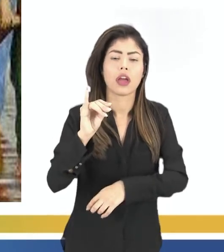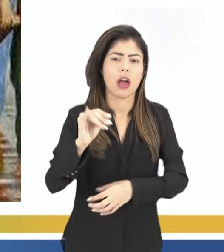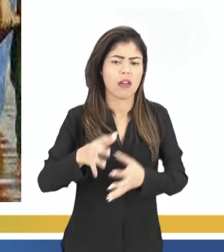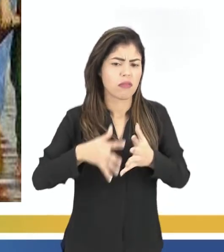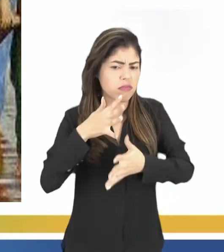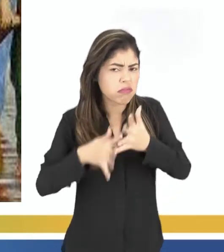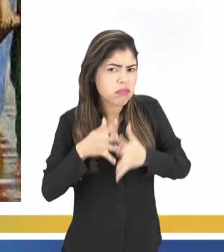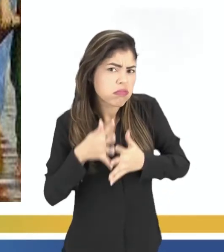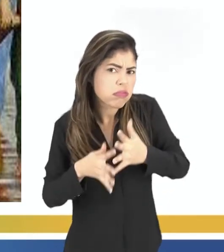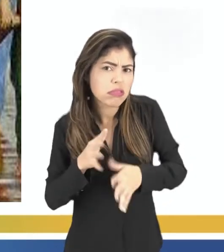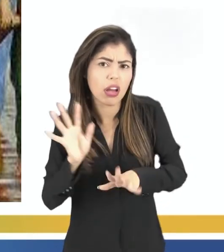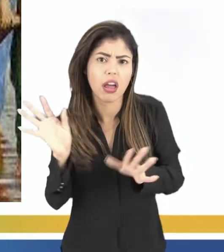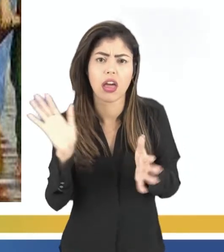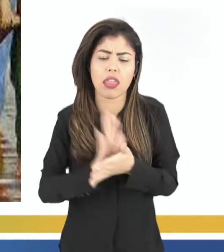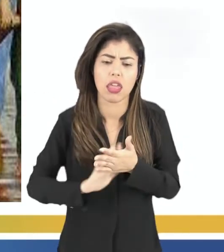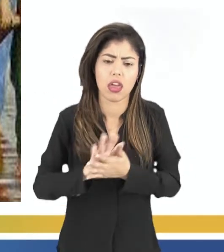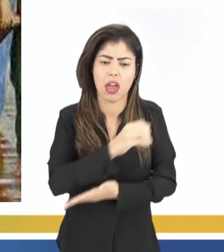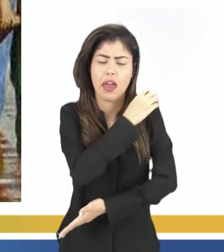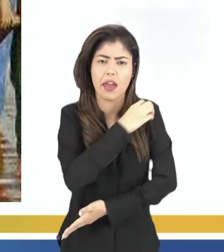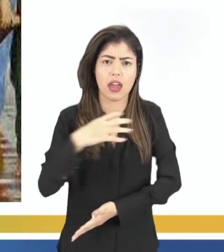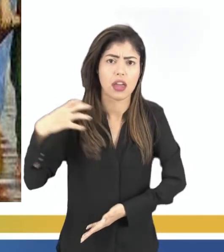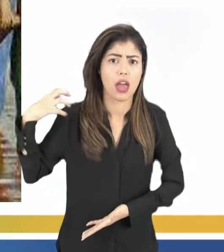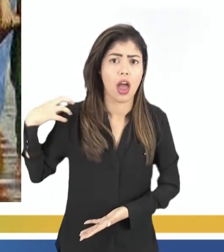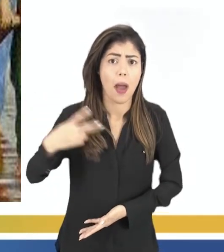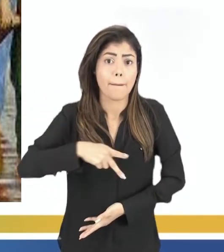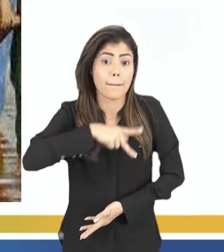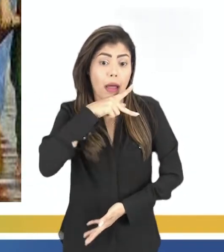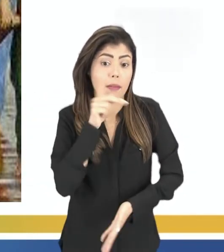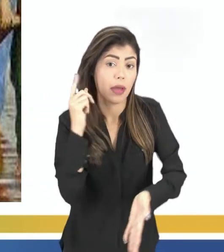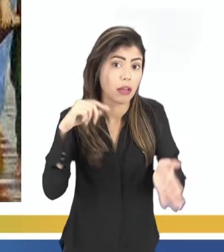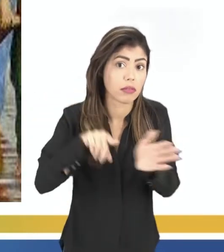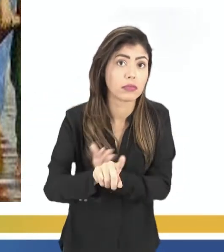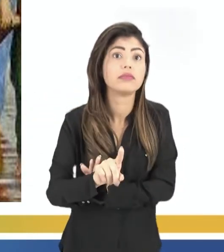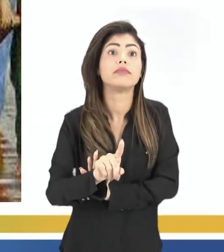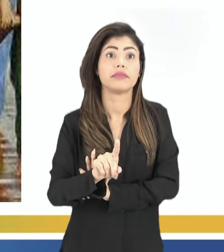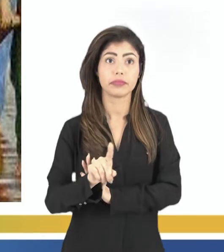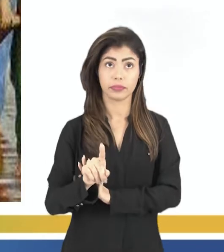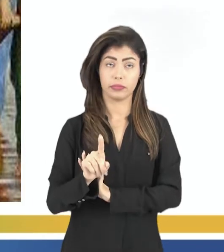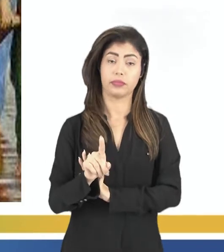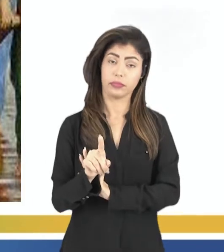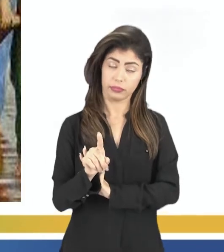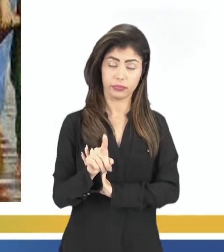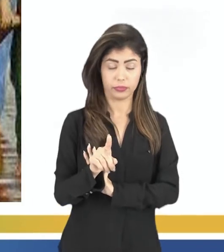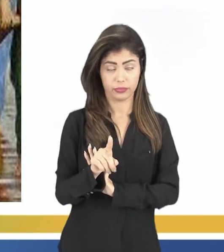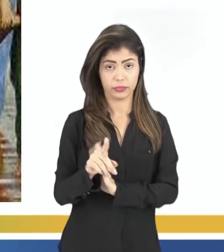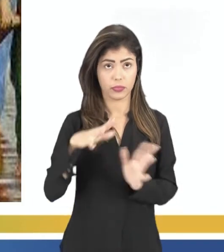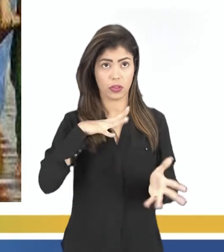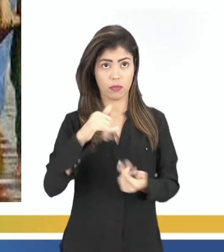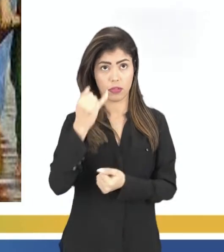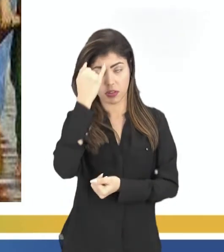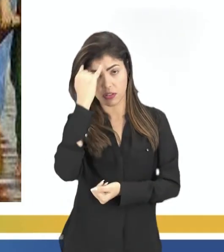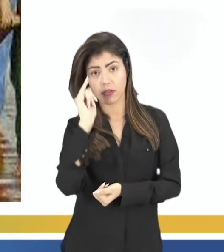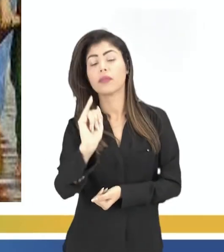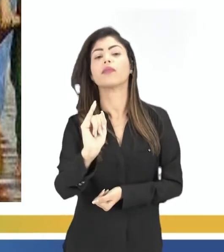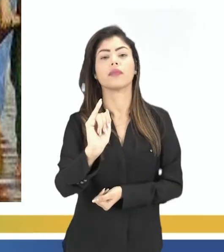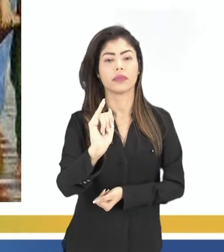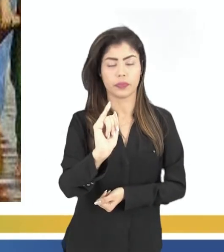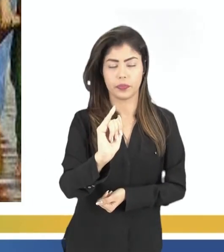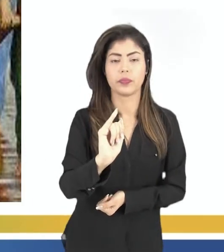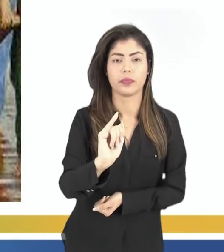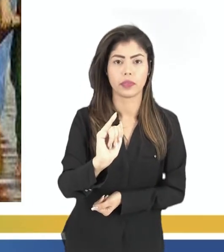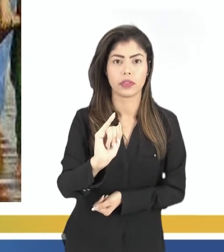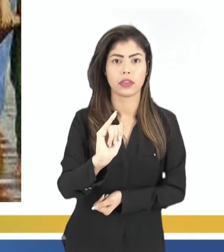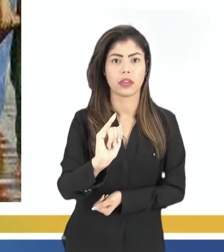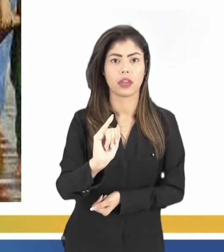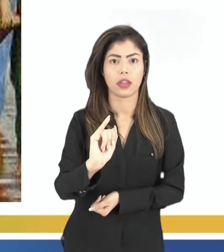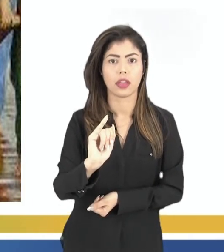confusa e a questão não é sobre Aristóteles, está perguntando sobre Platão. Platão, ó, transcendental, mundo das ideias,